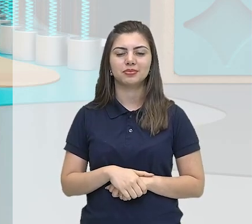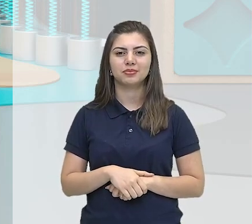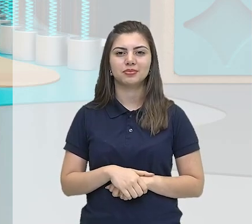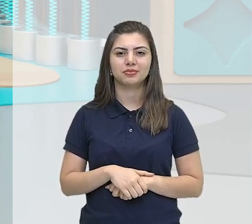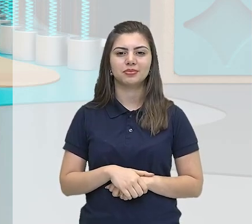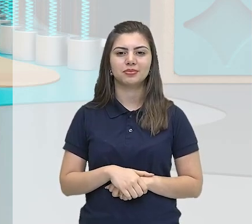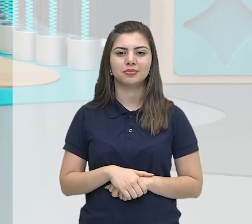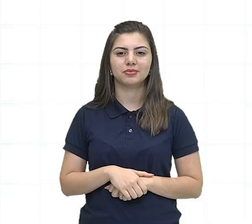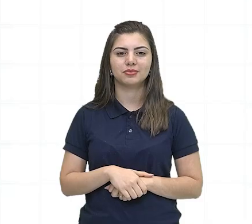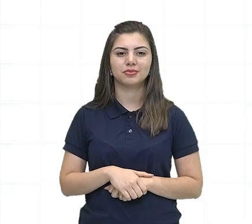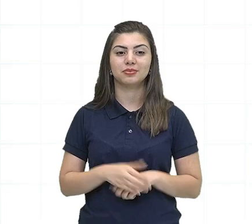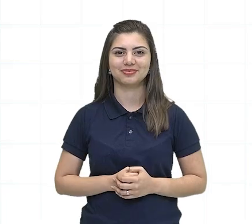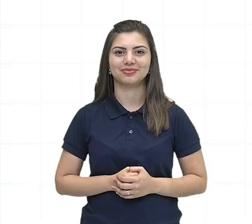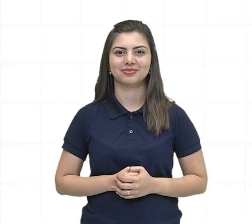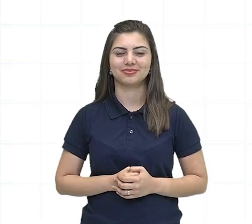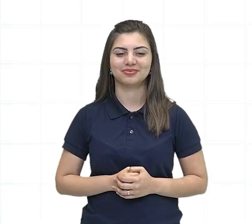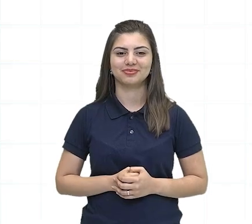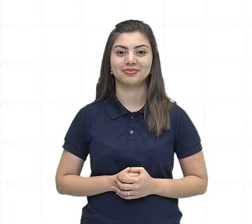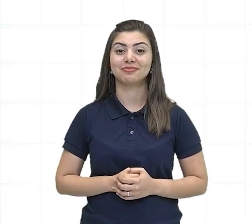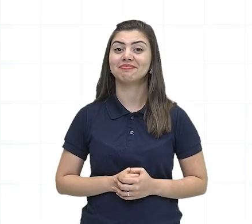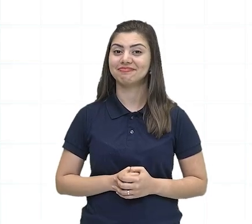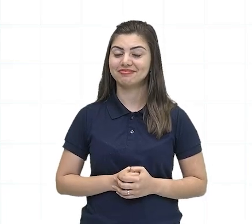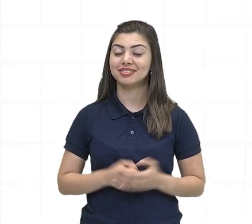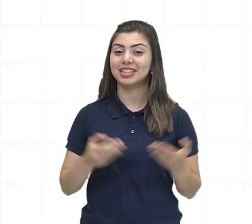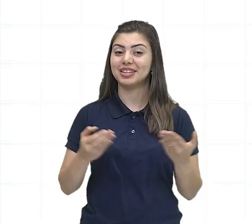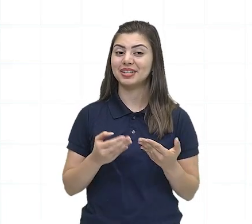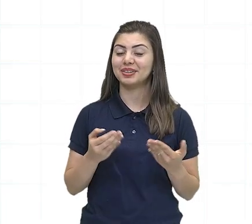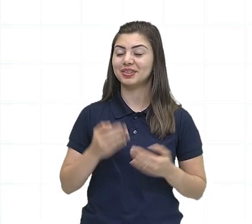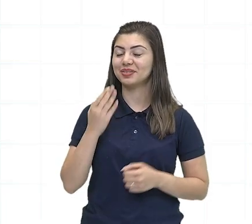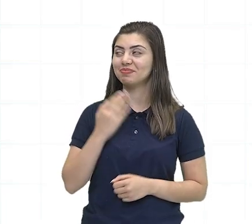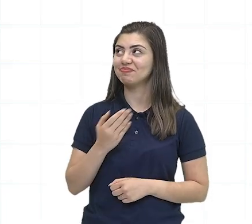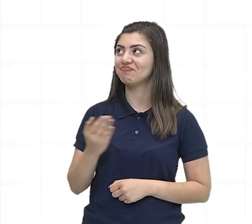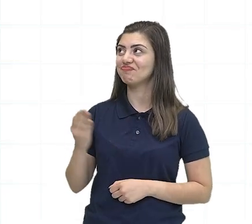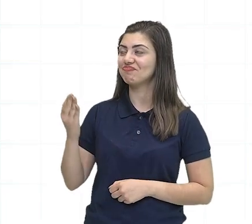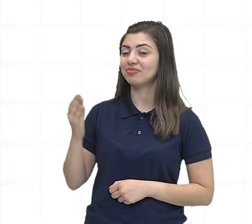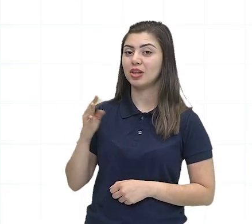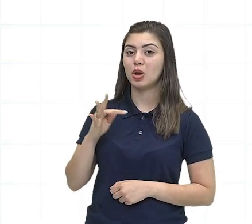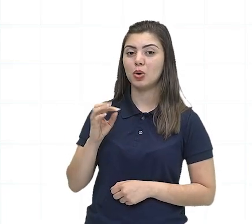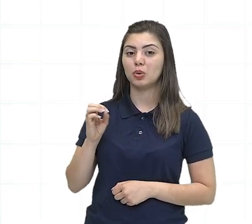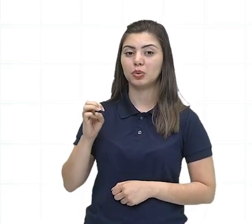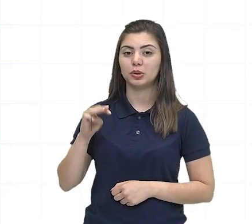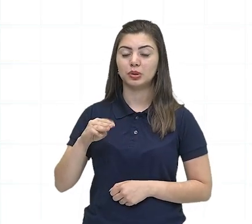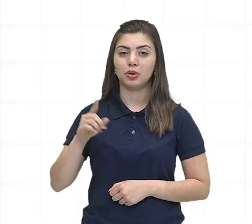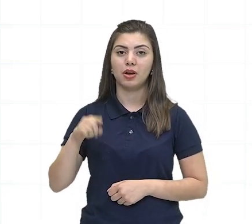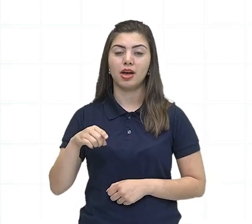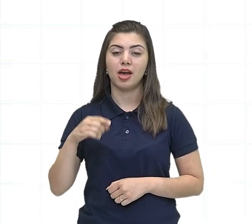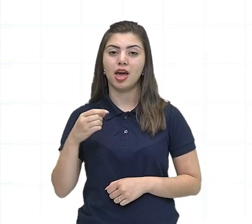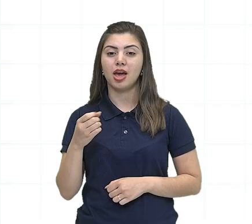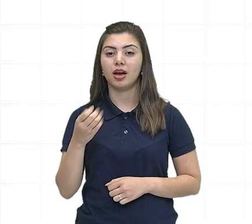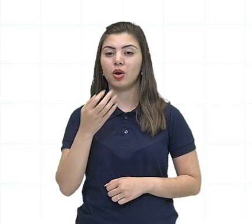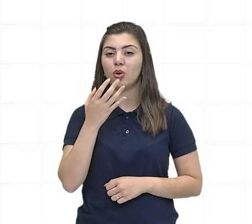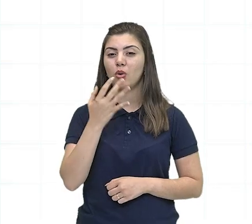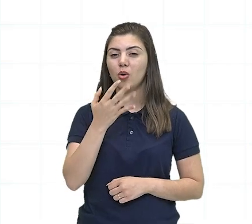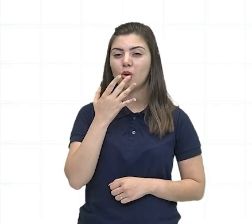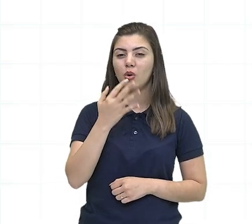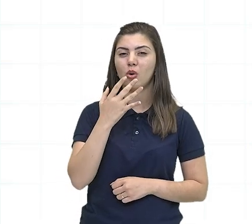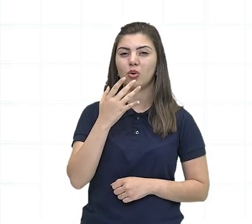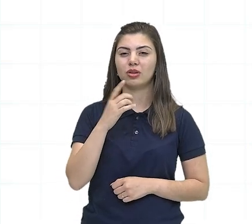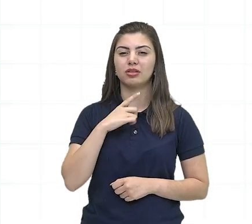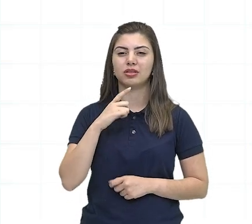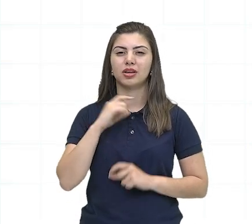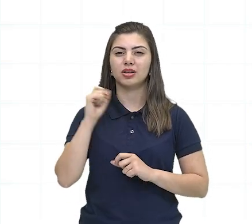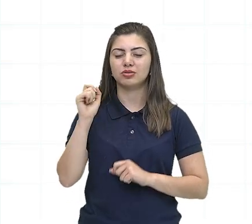vamos falar agora sobre tom. Tom corresponde à quantidade de luz presente na cor, classificadas